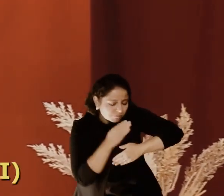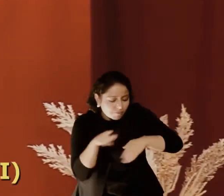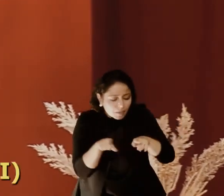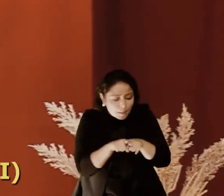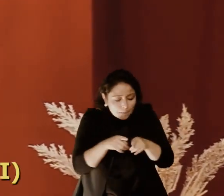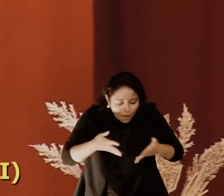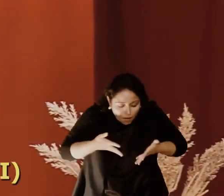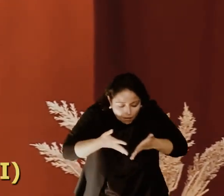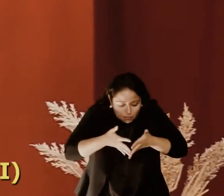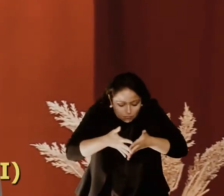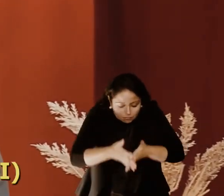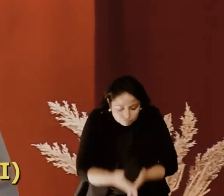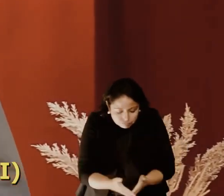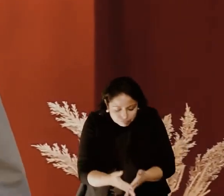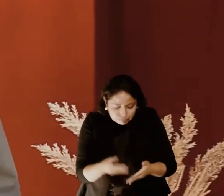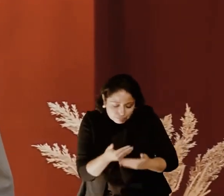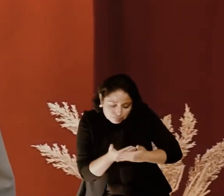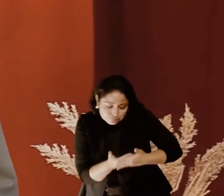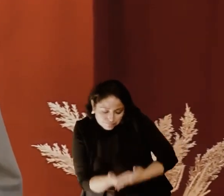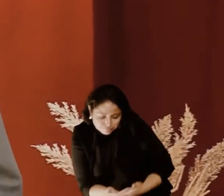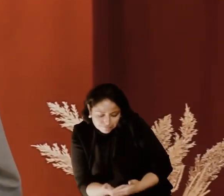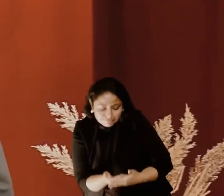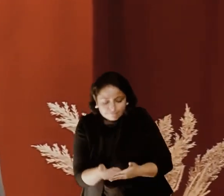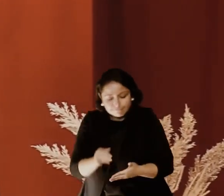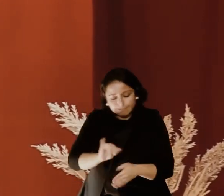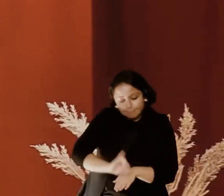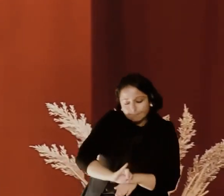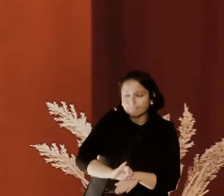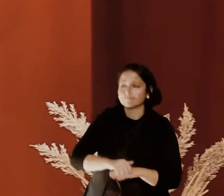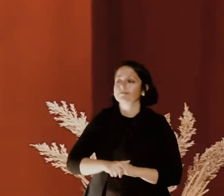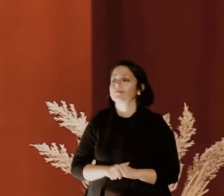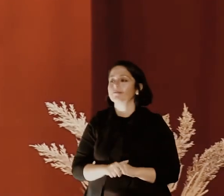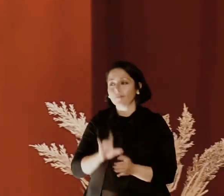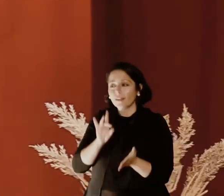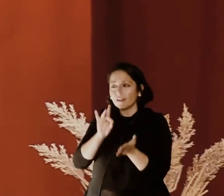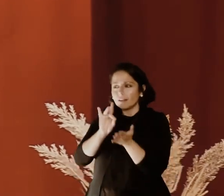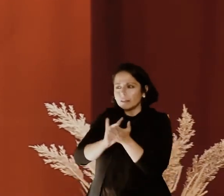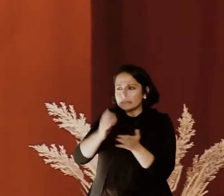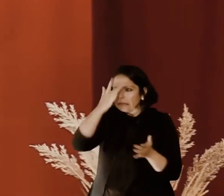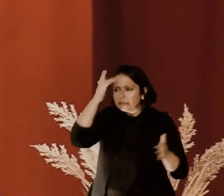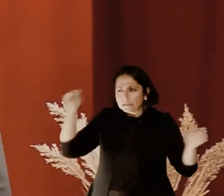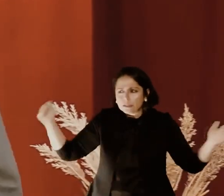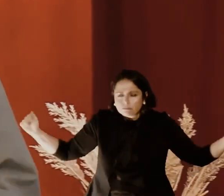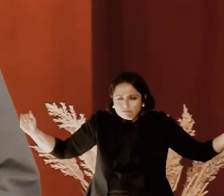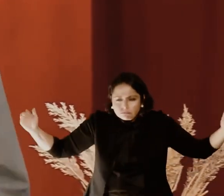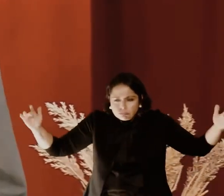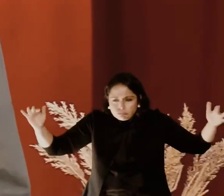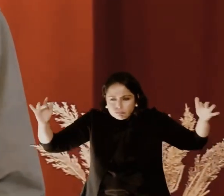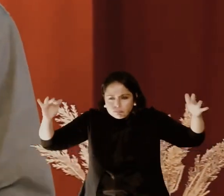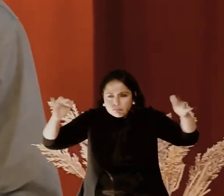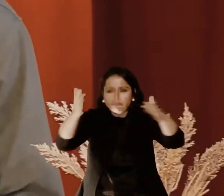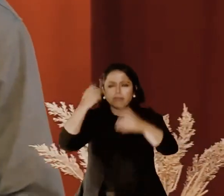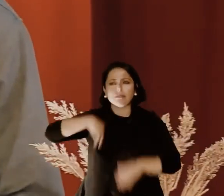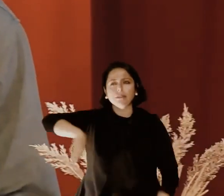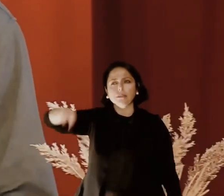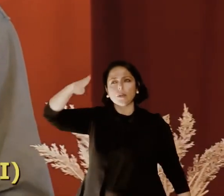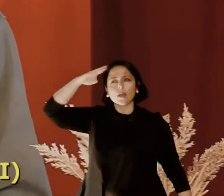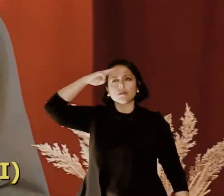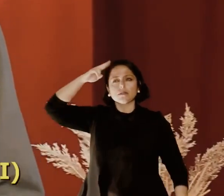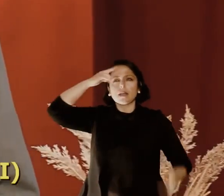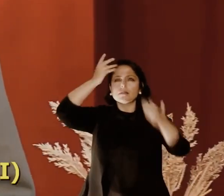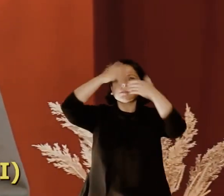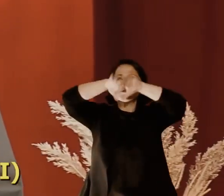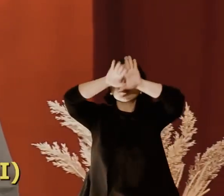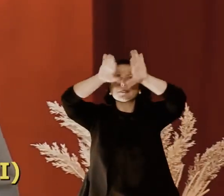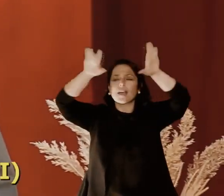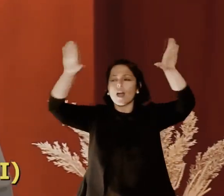e deitado numa manjedoura. De repente, uma grande multidão do exército celestial